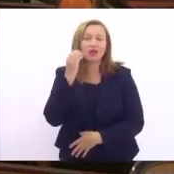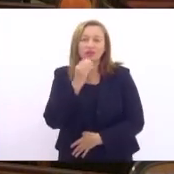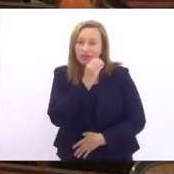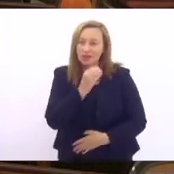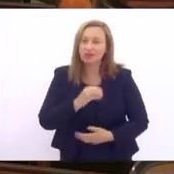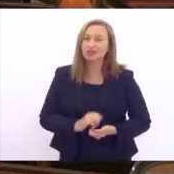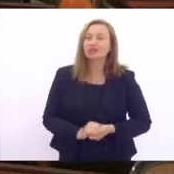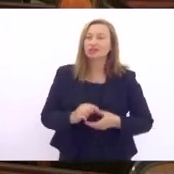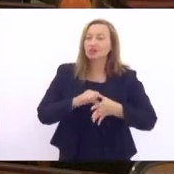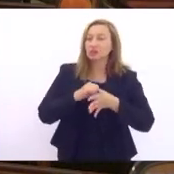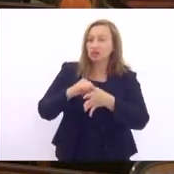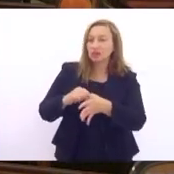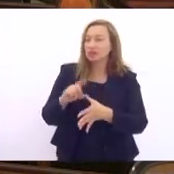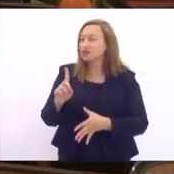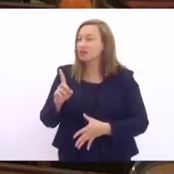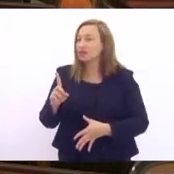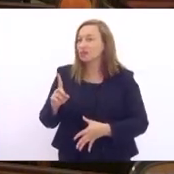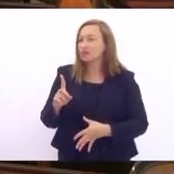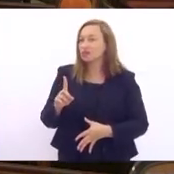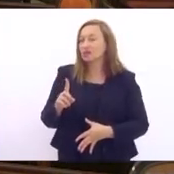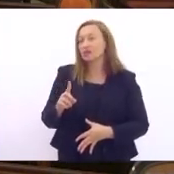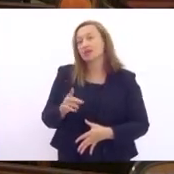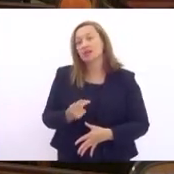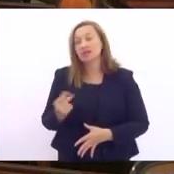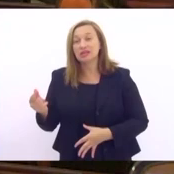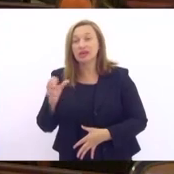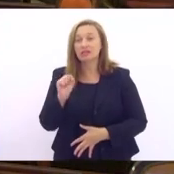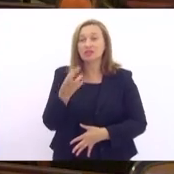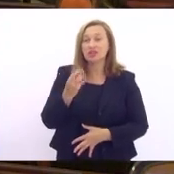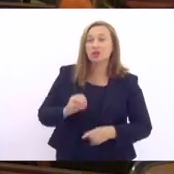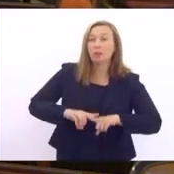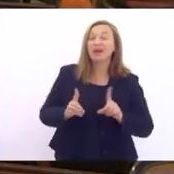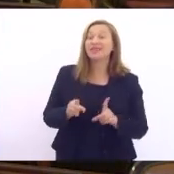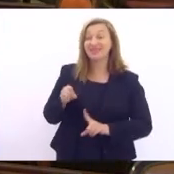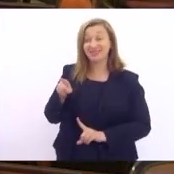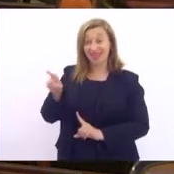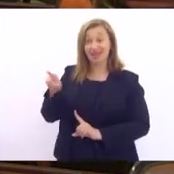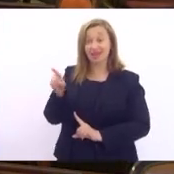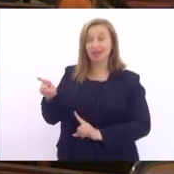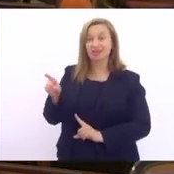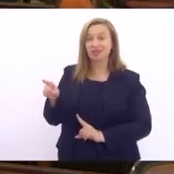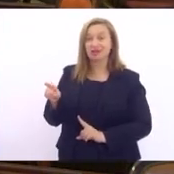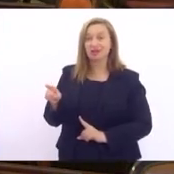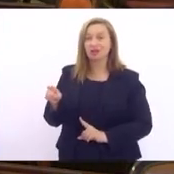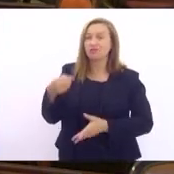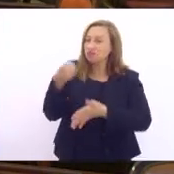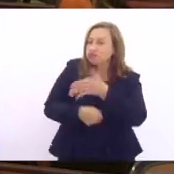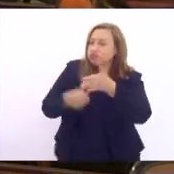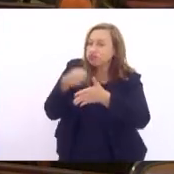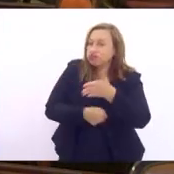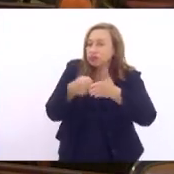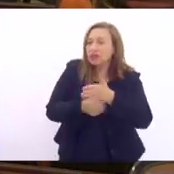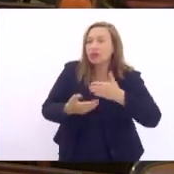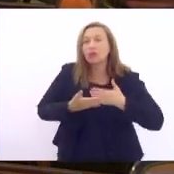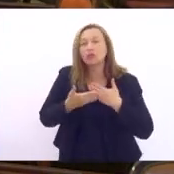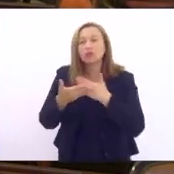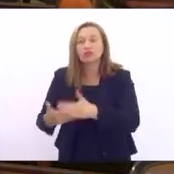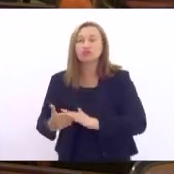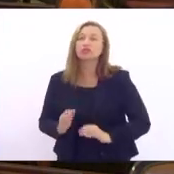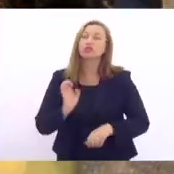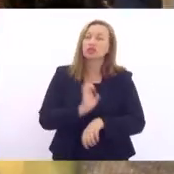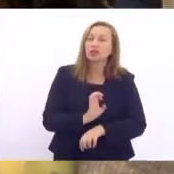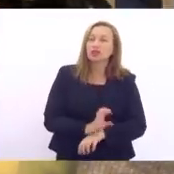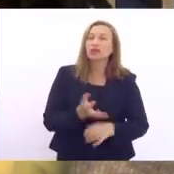líder Serginho, mas precisamos dizer que ele foi incansável também na condução desse Estado. Por isso, quero estender meu abraço ao